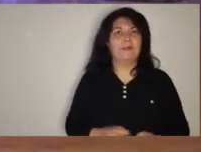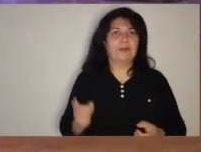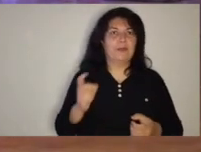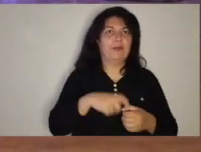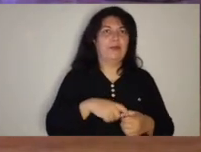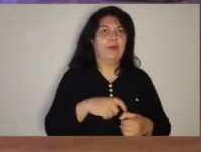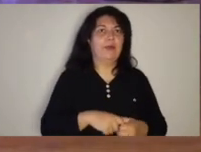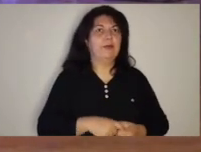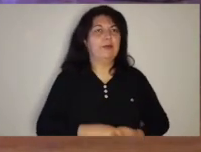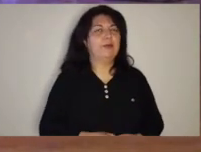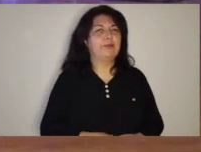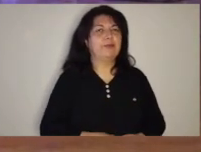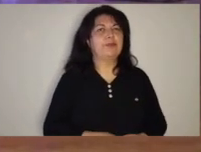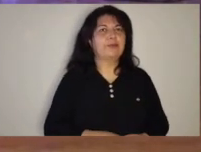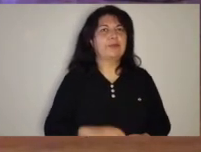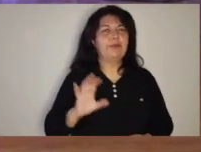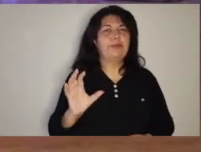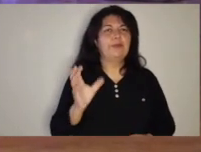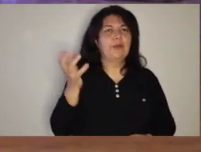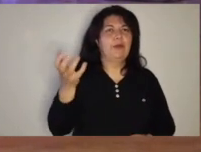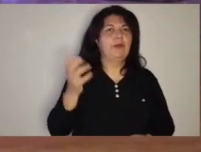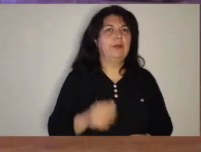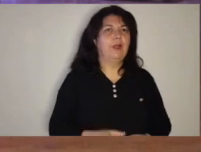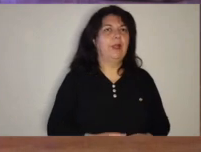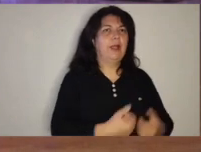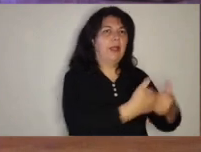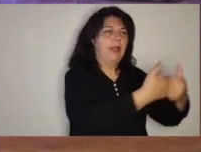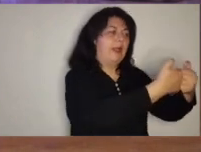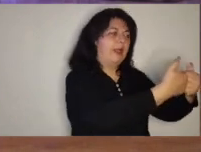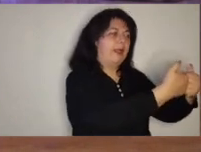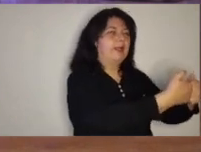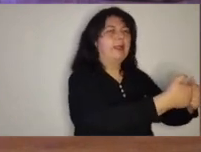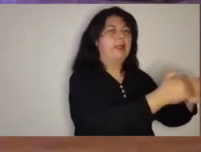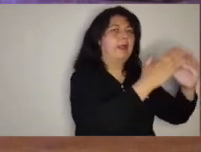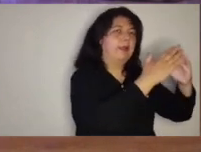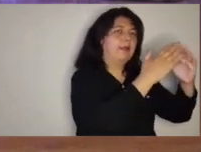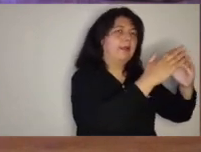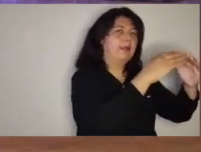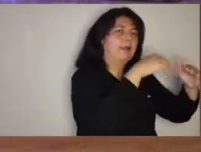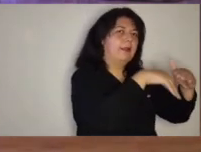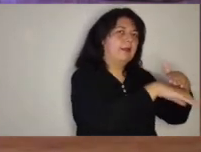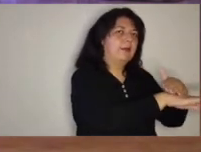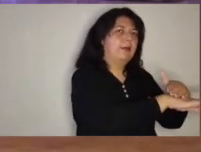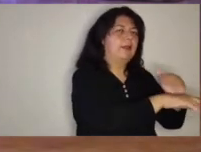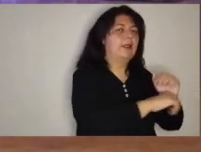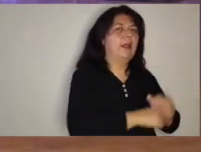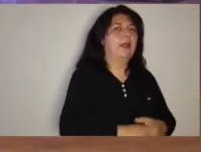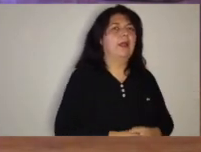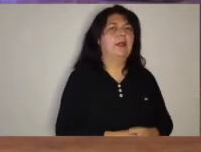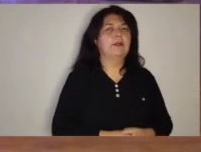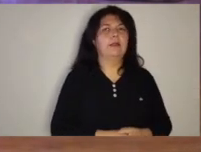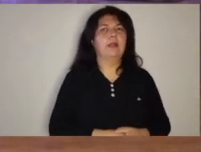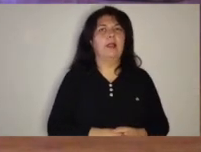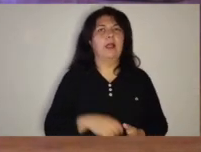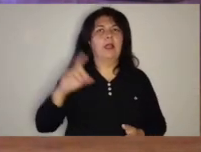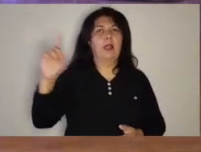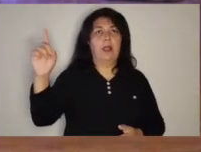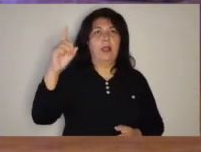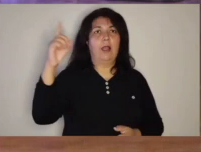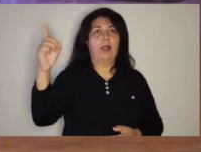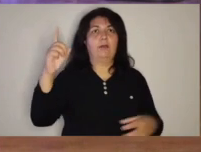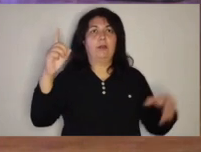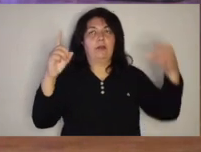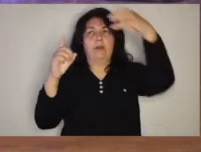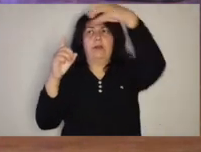a arca do Senhor, finalmente, o Senhor, irmãos, passou o reinado de Saul todo, a arca